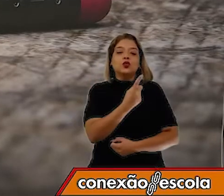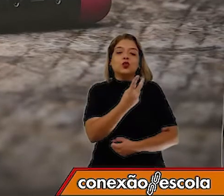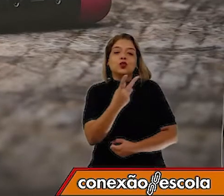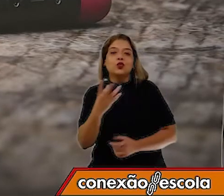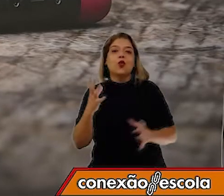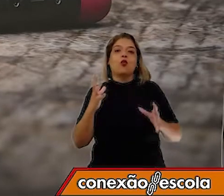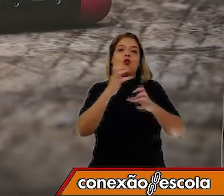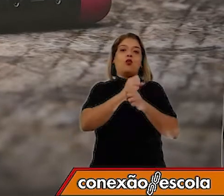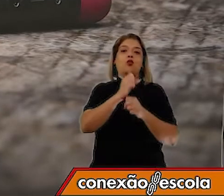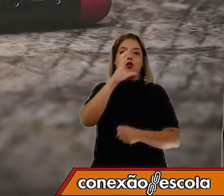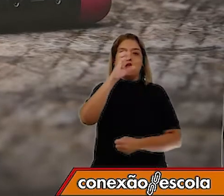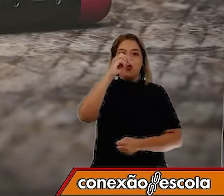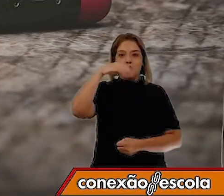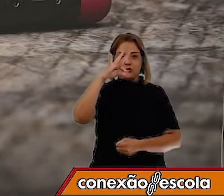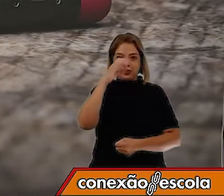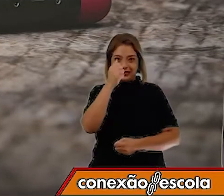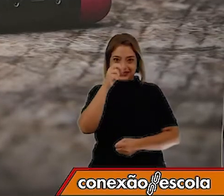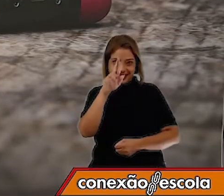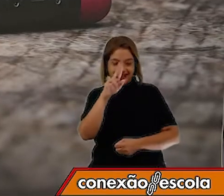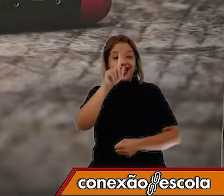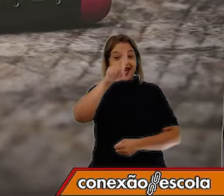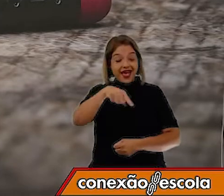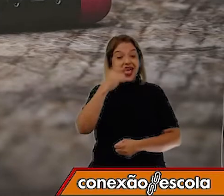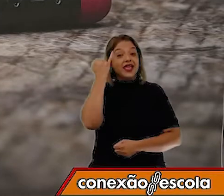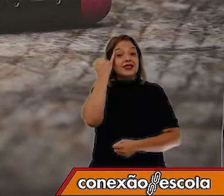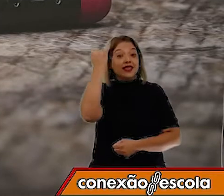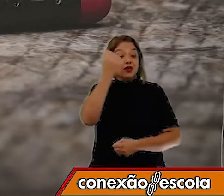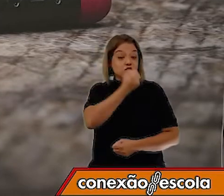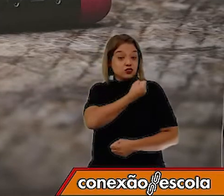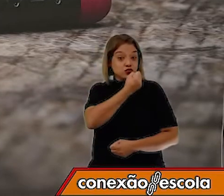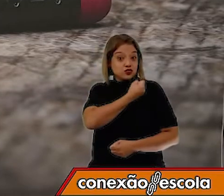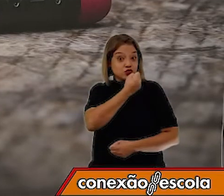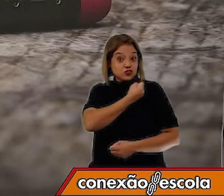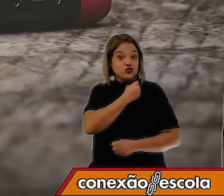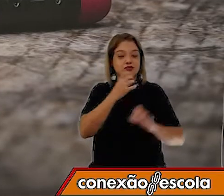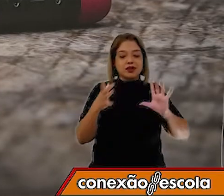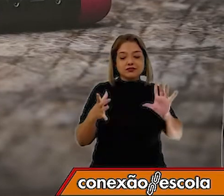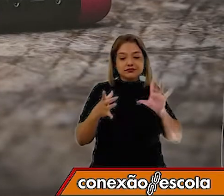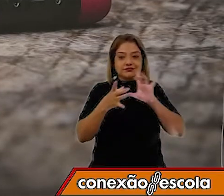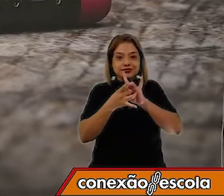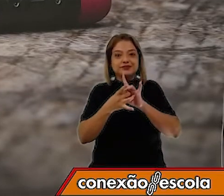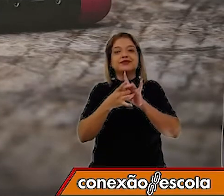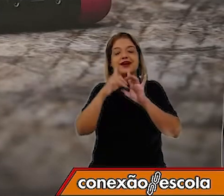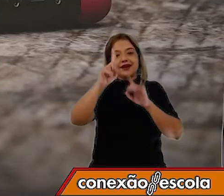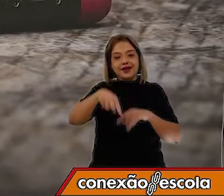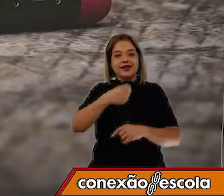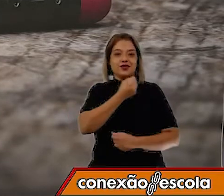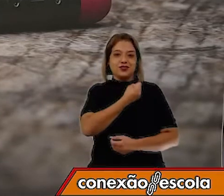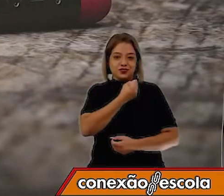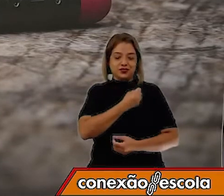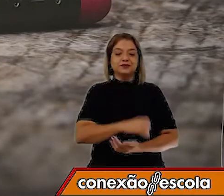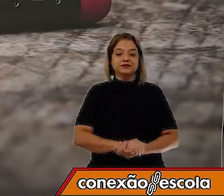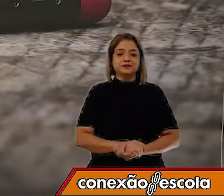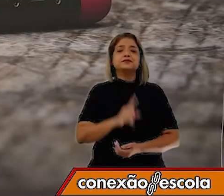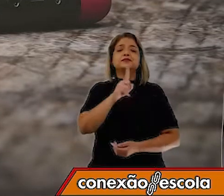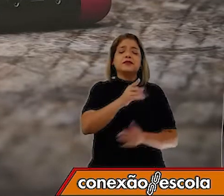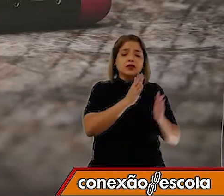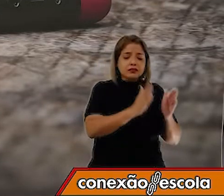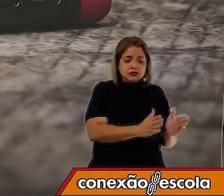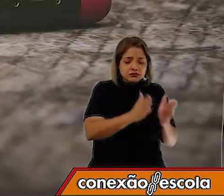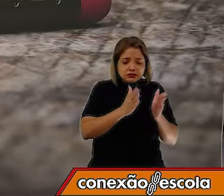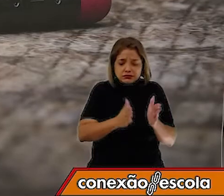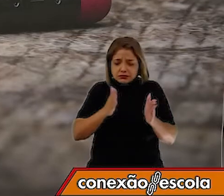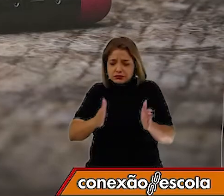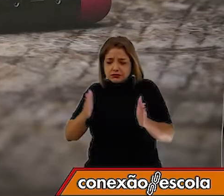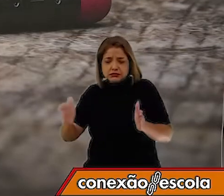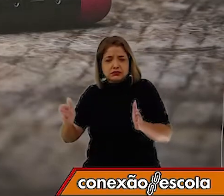contar. Então, a ideia do número está relacionado a contar. E ordenando, o que é